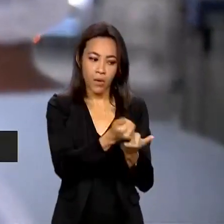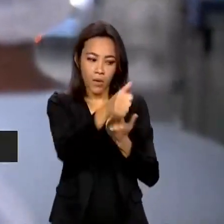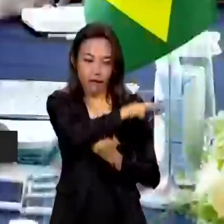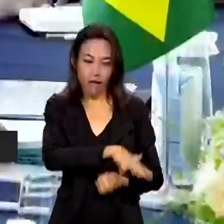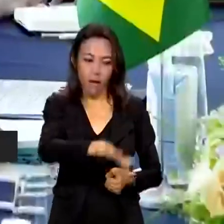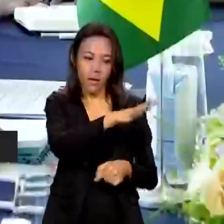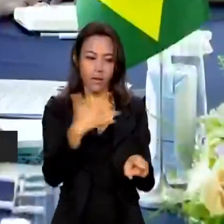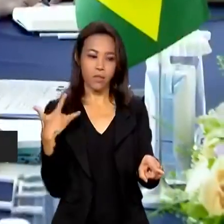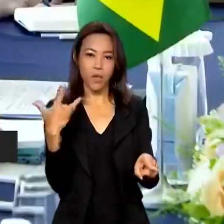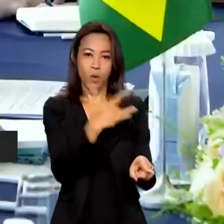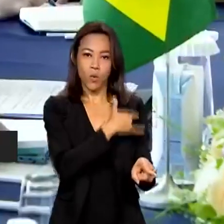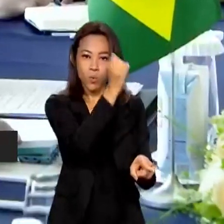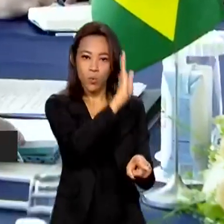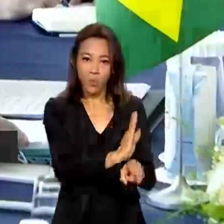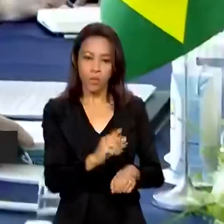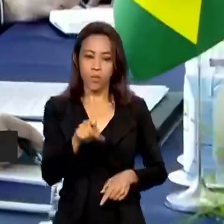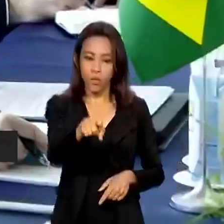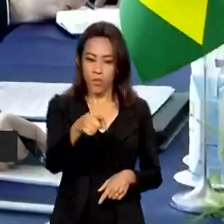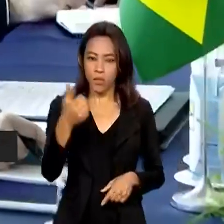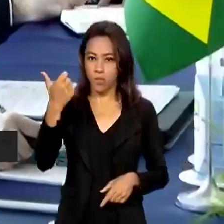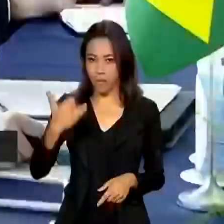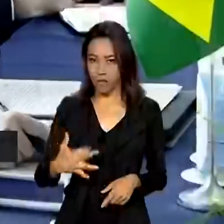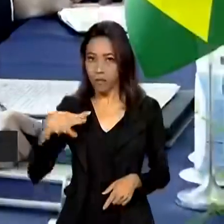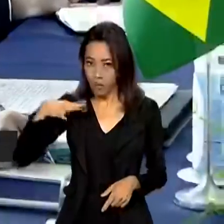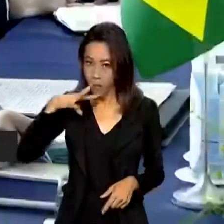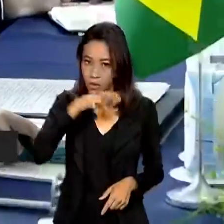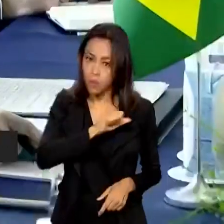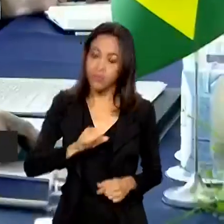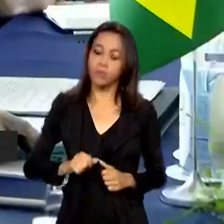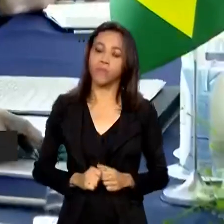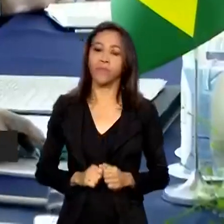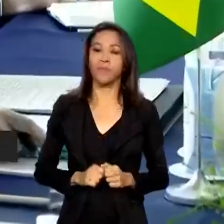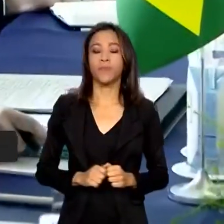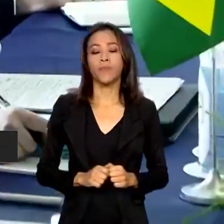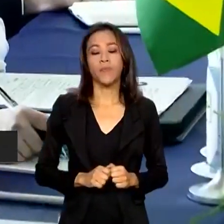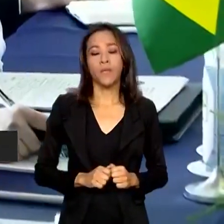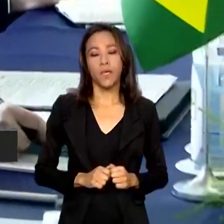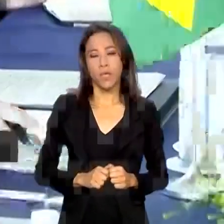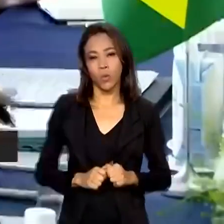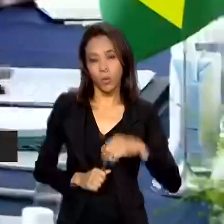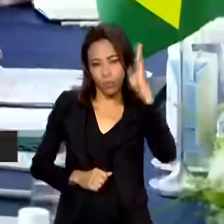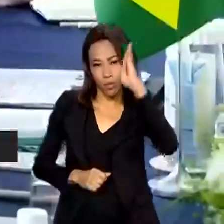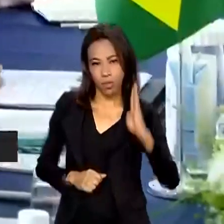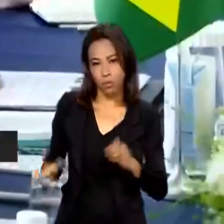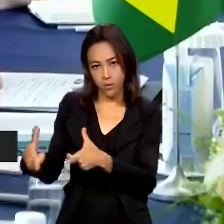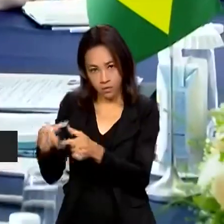no Brasil. Eu acho que a possibilidade de Brasil e Japão